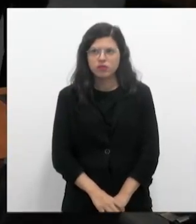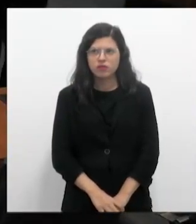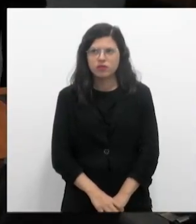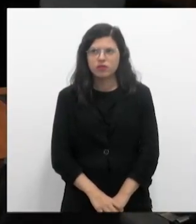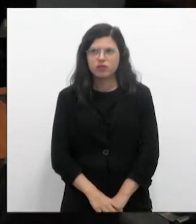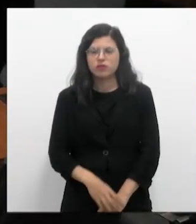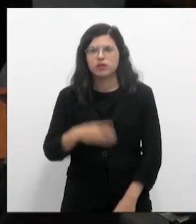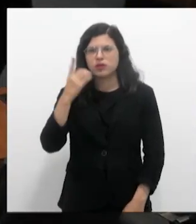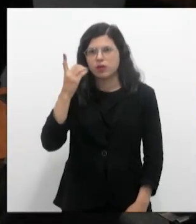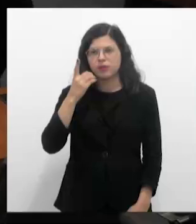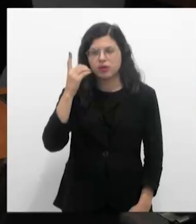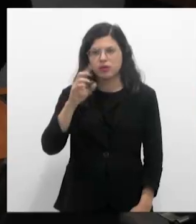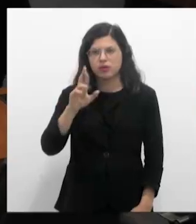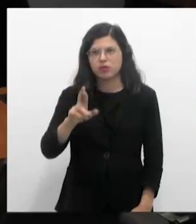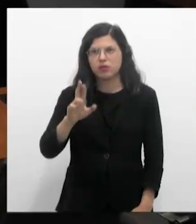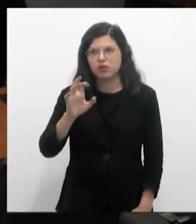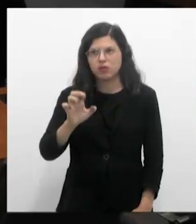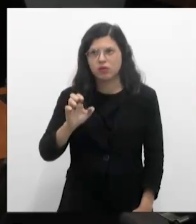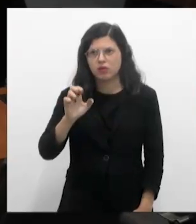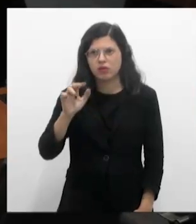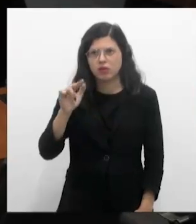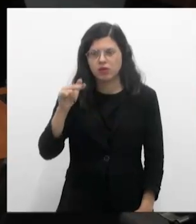Deputado Renan Jordi.